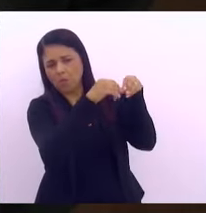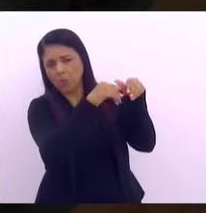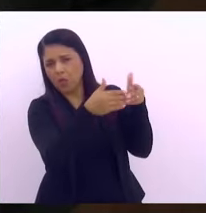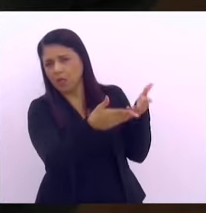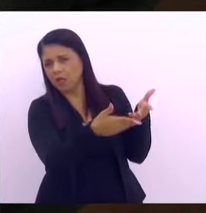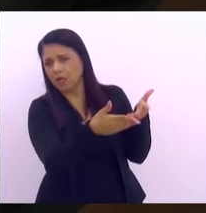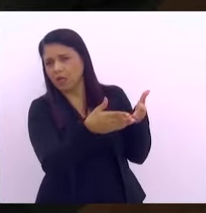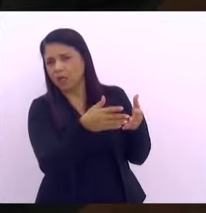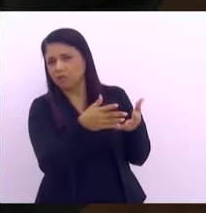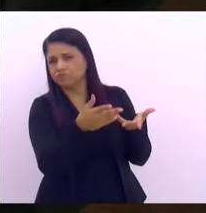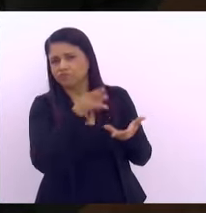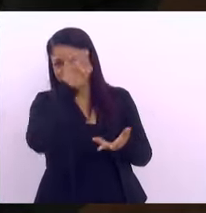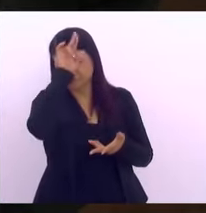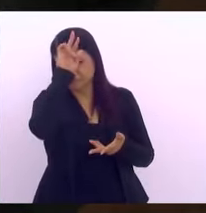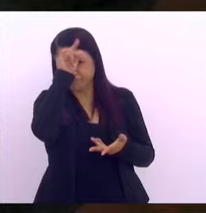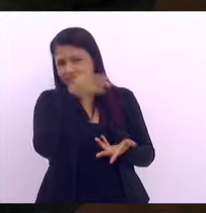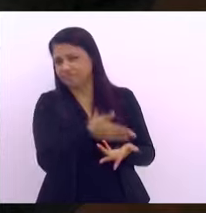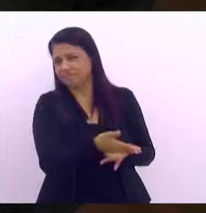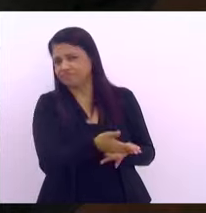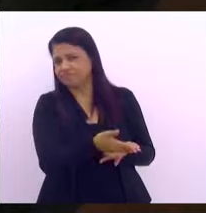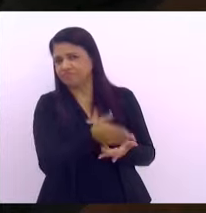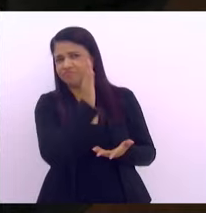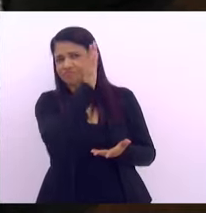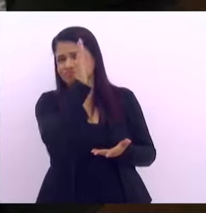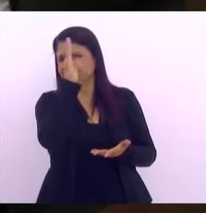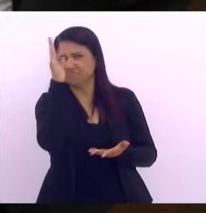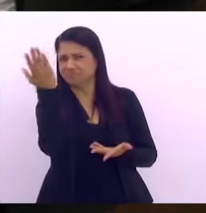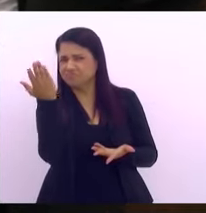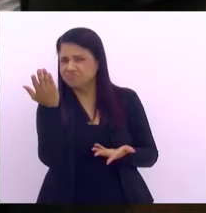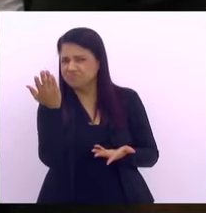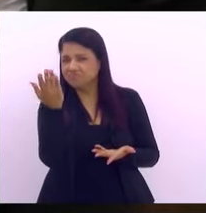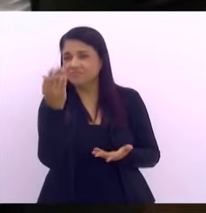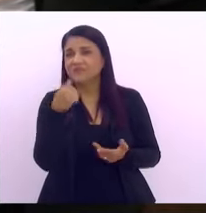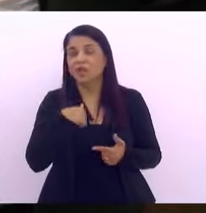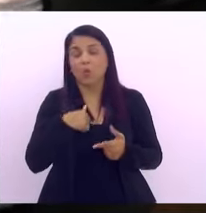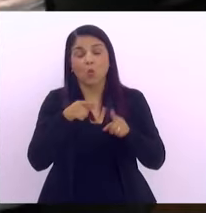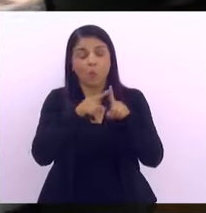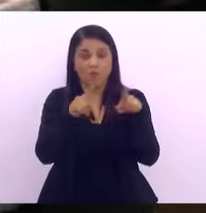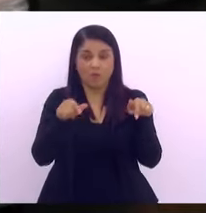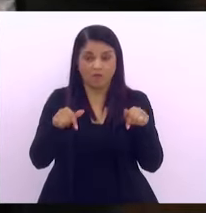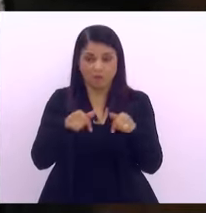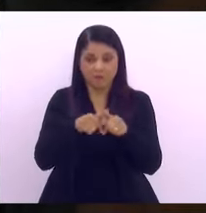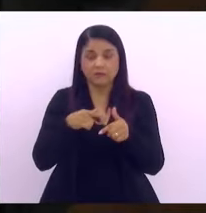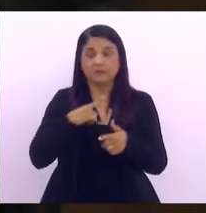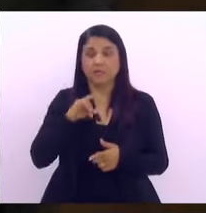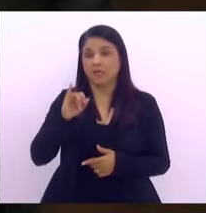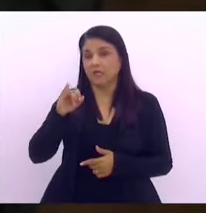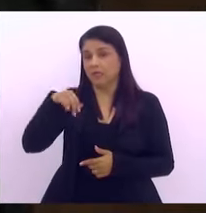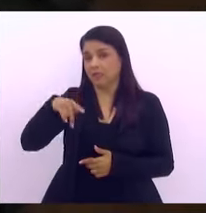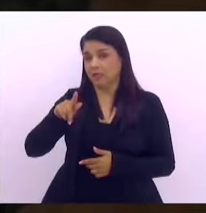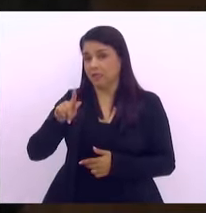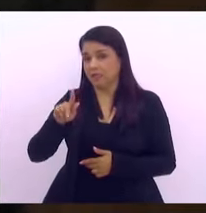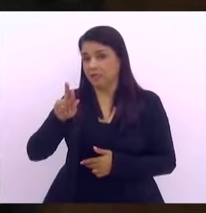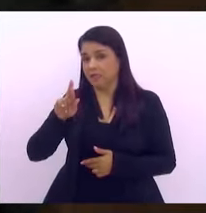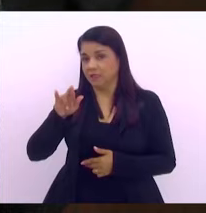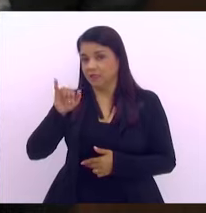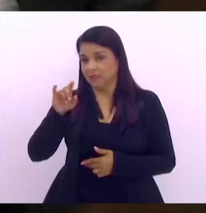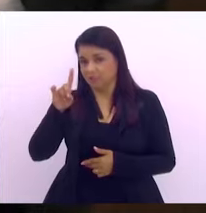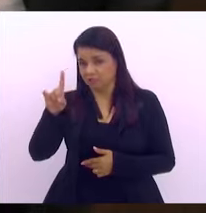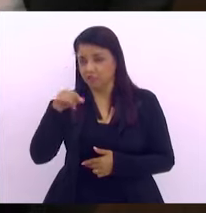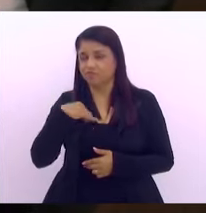cupim na tua estante. Então, eu, inclusive, tenho no meu gabinete a Ingrid, a